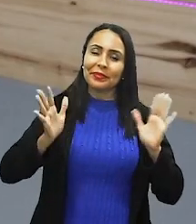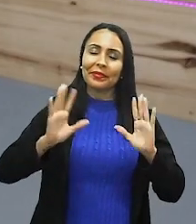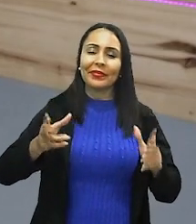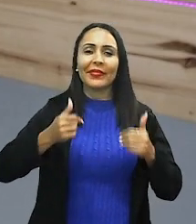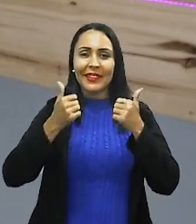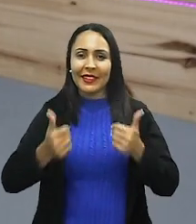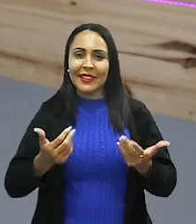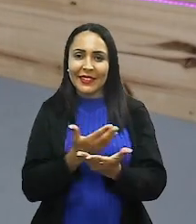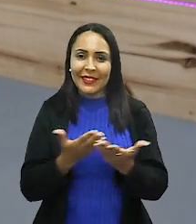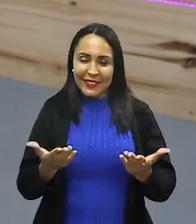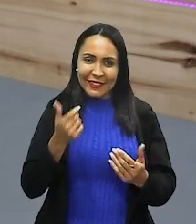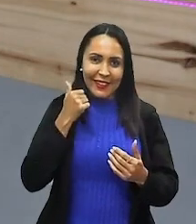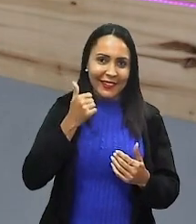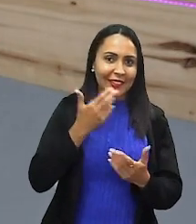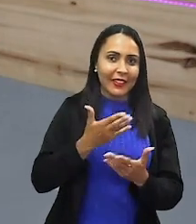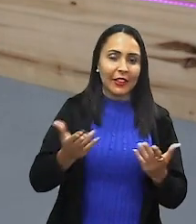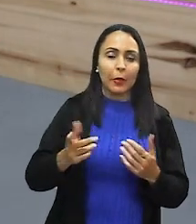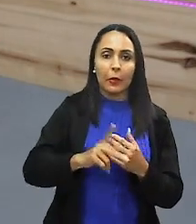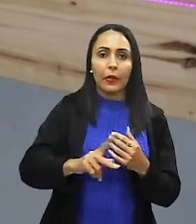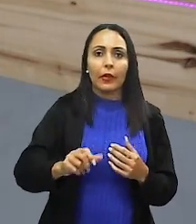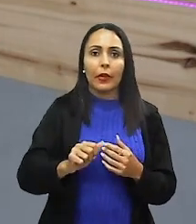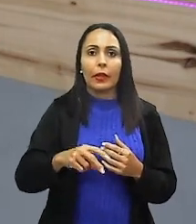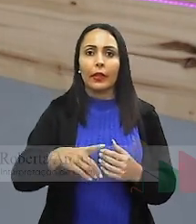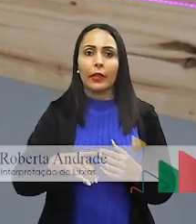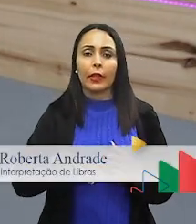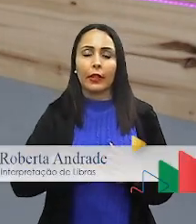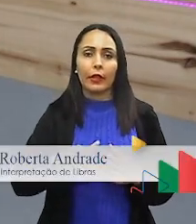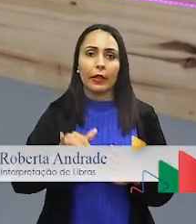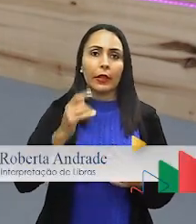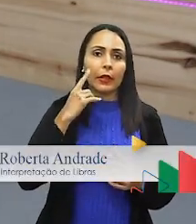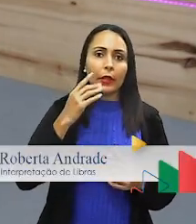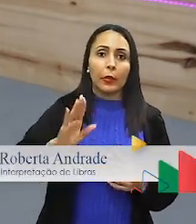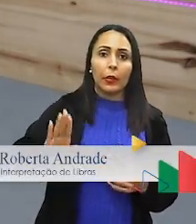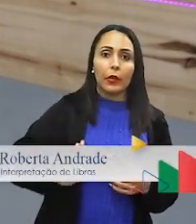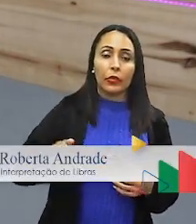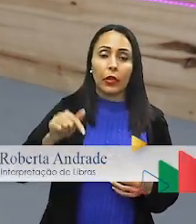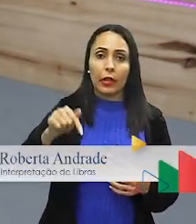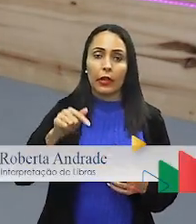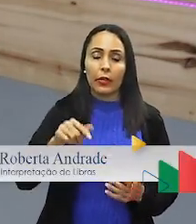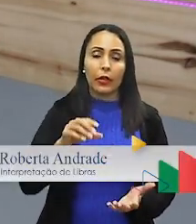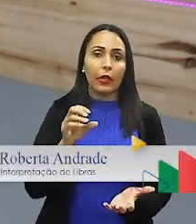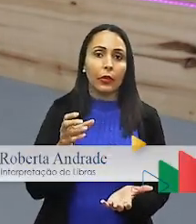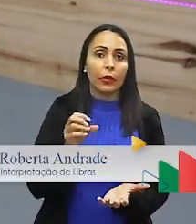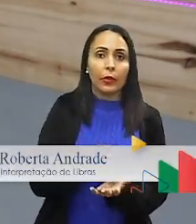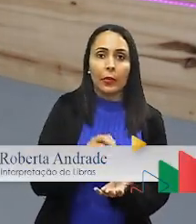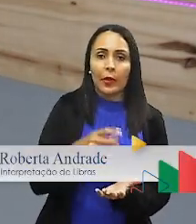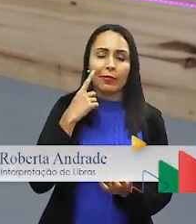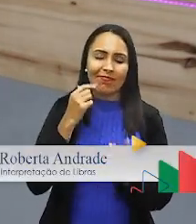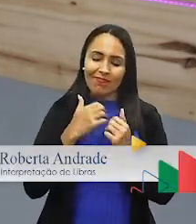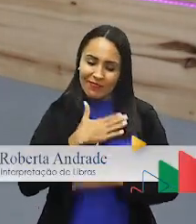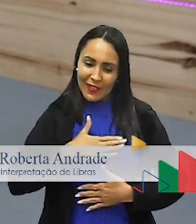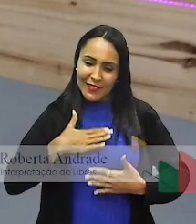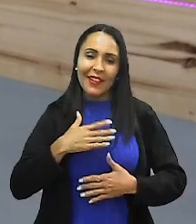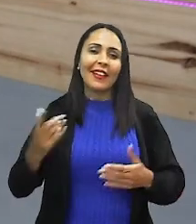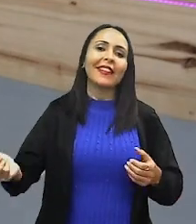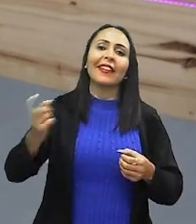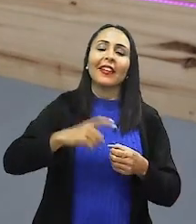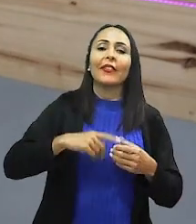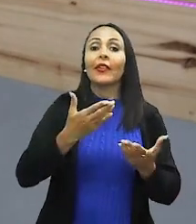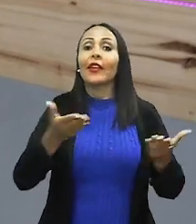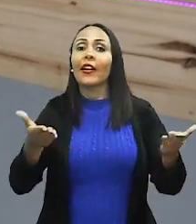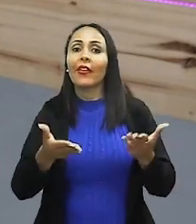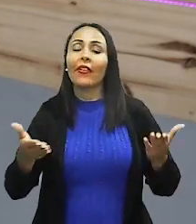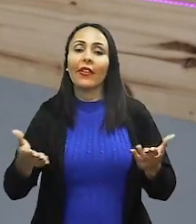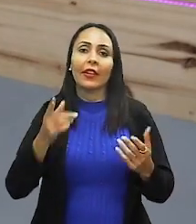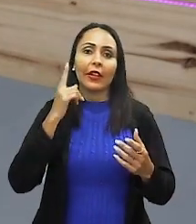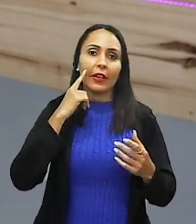Fala, pessoas! E aí, tudo certo? Aqui quem tá falando é o professor Andrei, professor de Biologia aqui do EducaPE. É um prazer a gente estar de volta. E agora, viu?